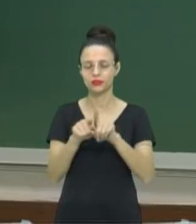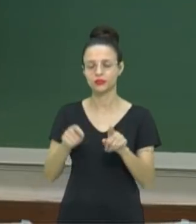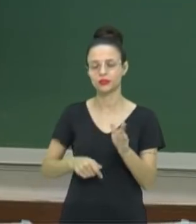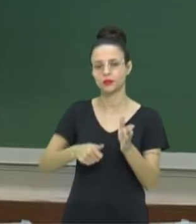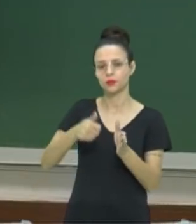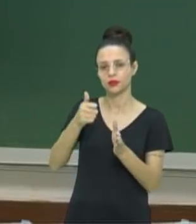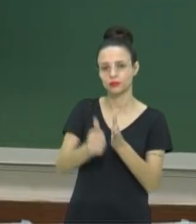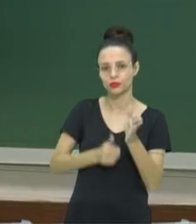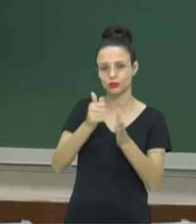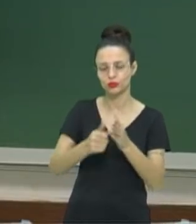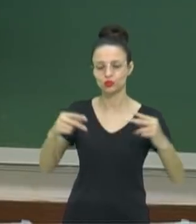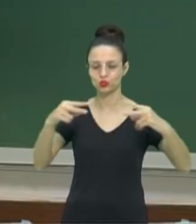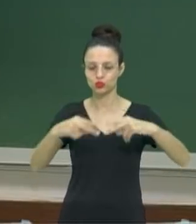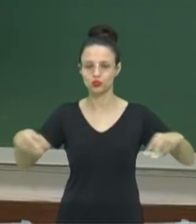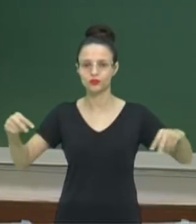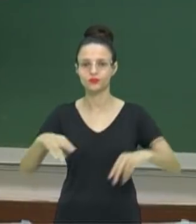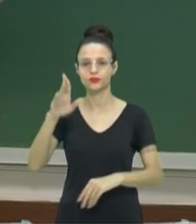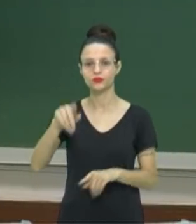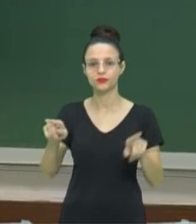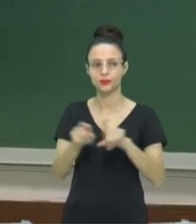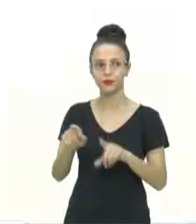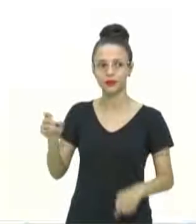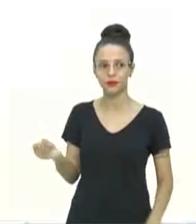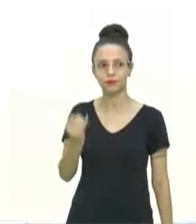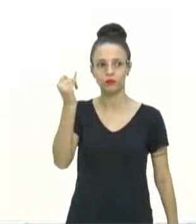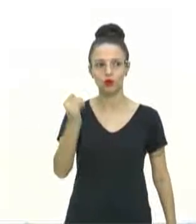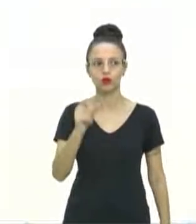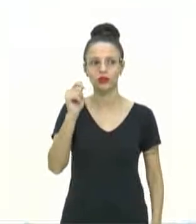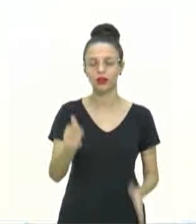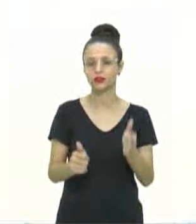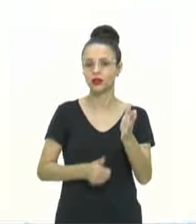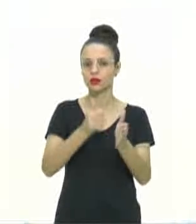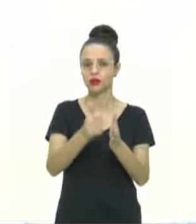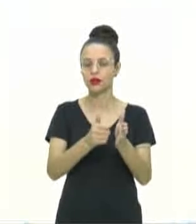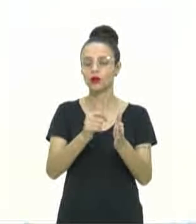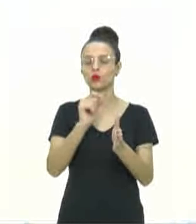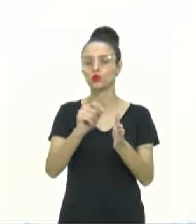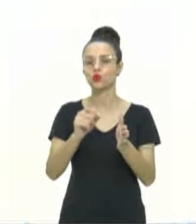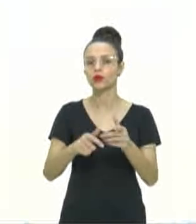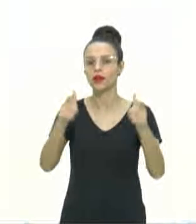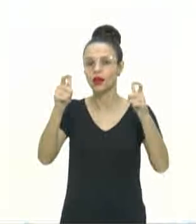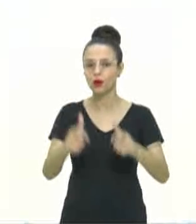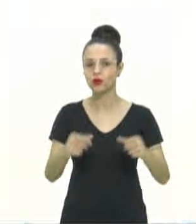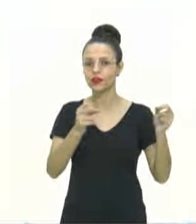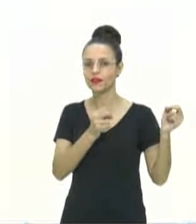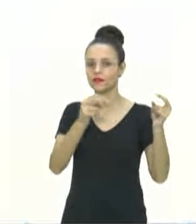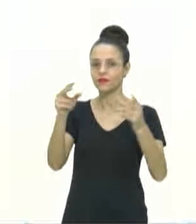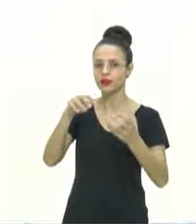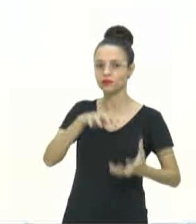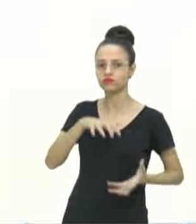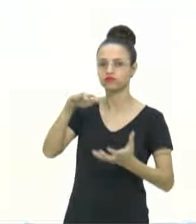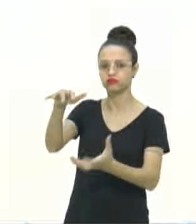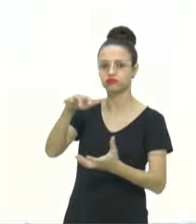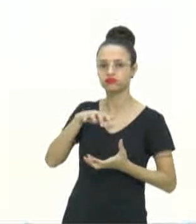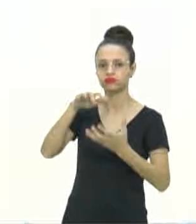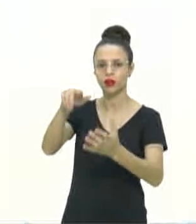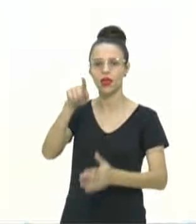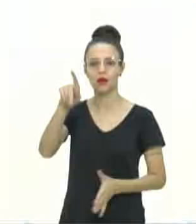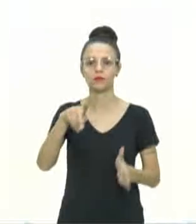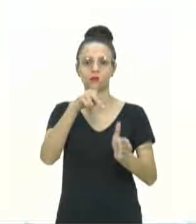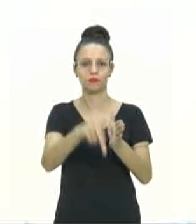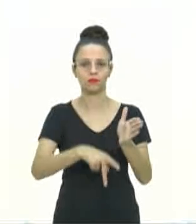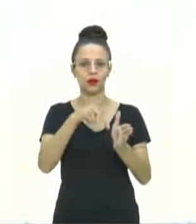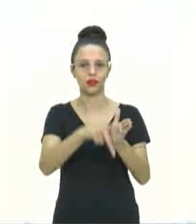ferroviária. Temos o mais importante porto brasileiro ali na exportação de grãos, que é o Porto de